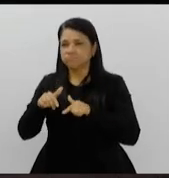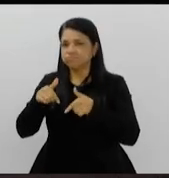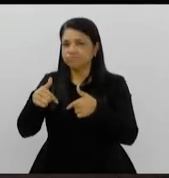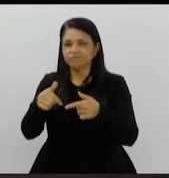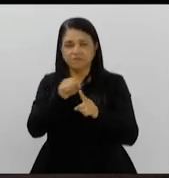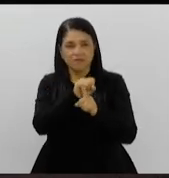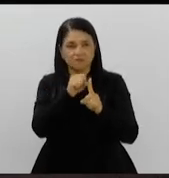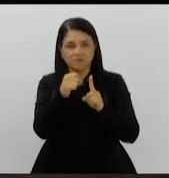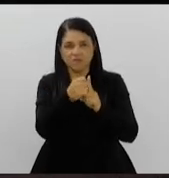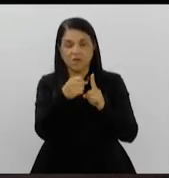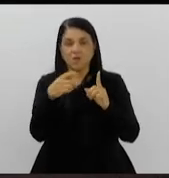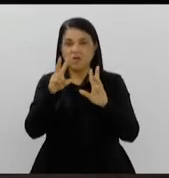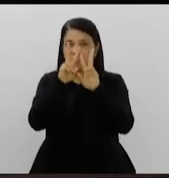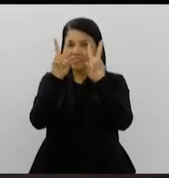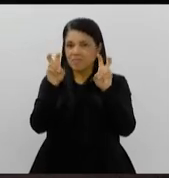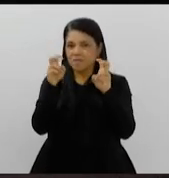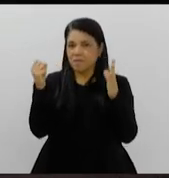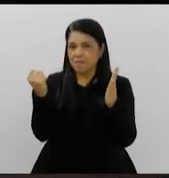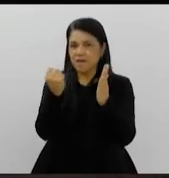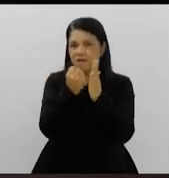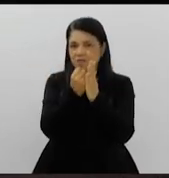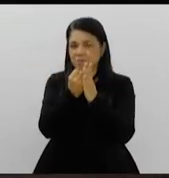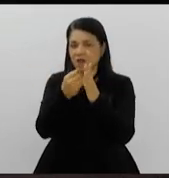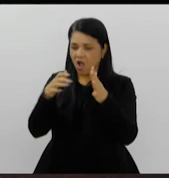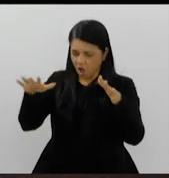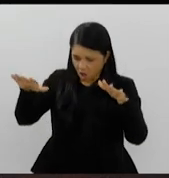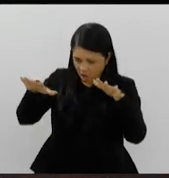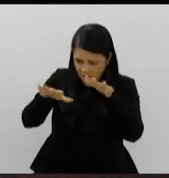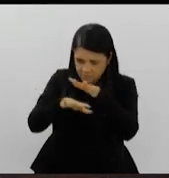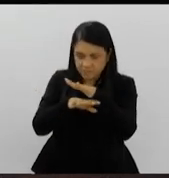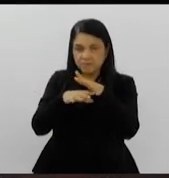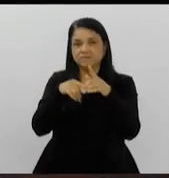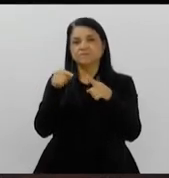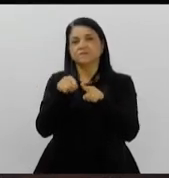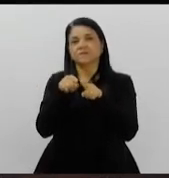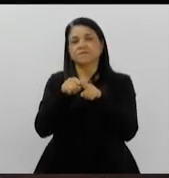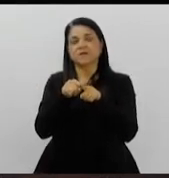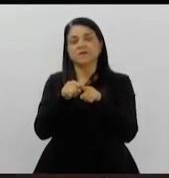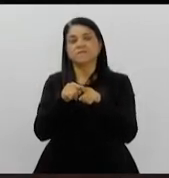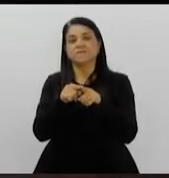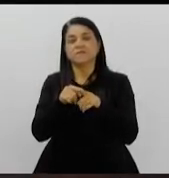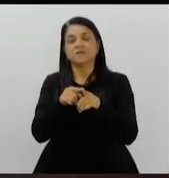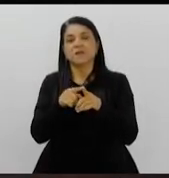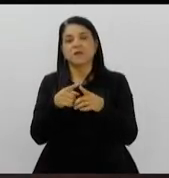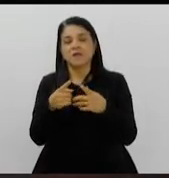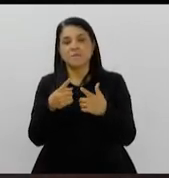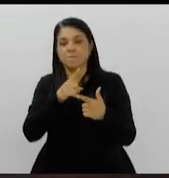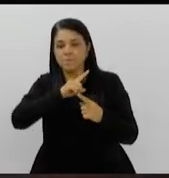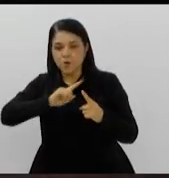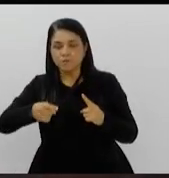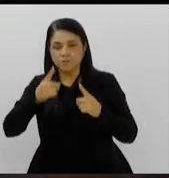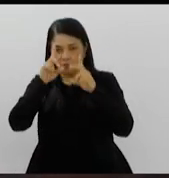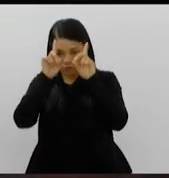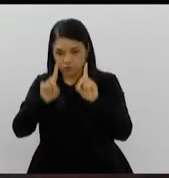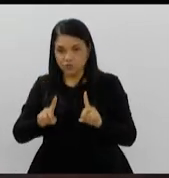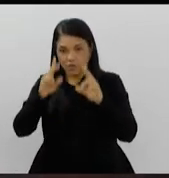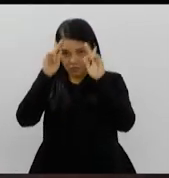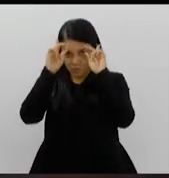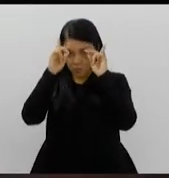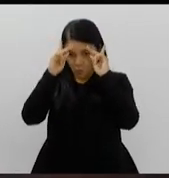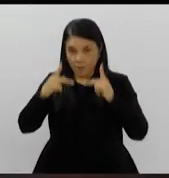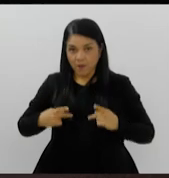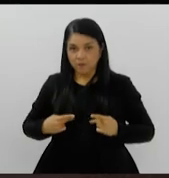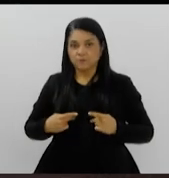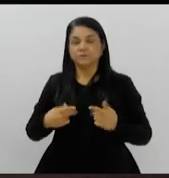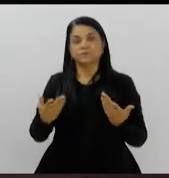tema marcada por opressão e violação dos direitos humanos. Portanto, senhoras e